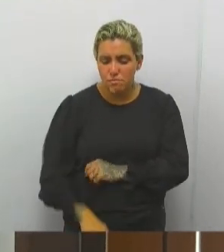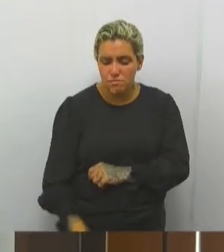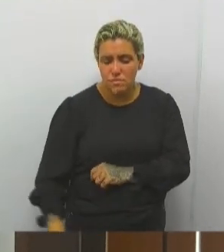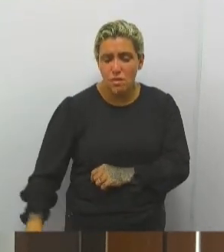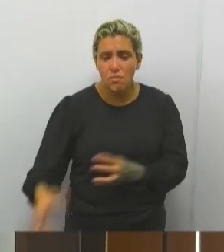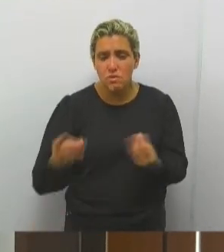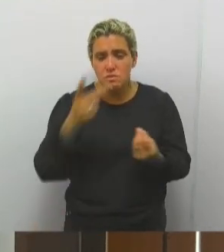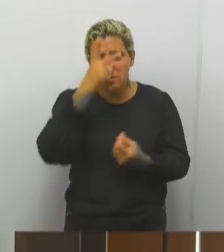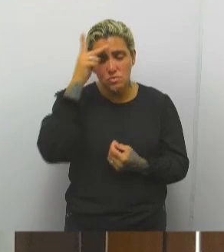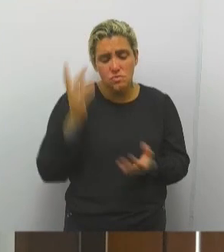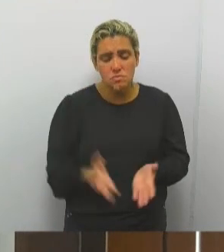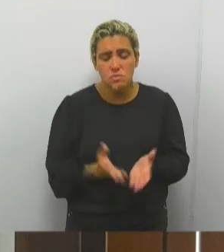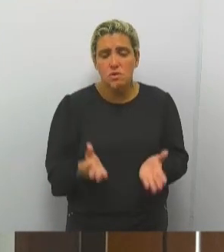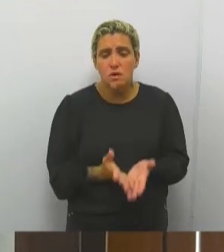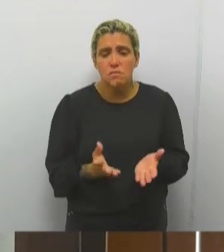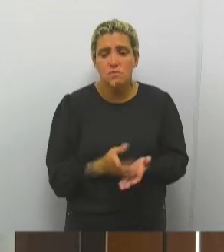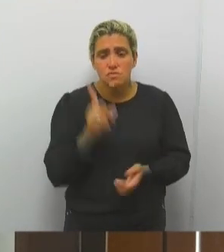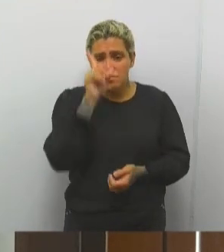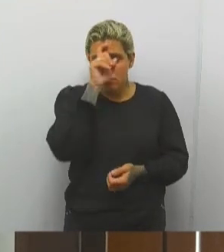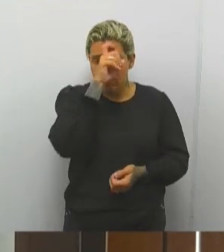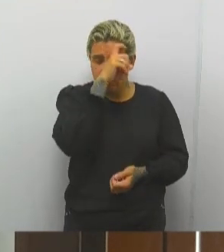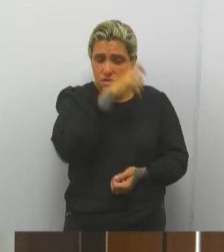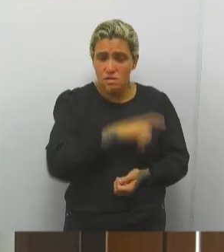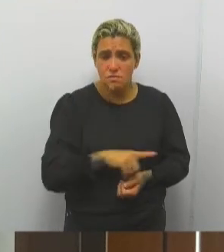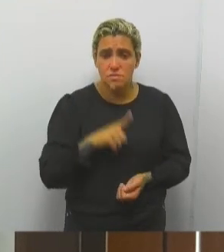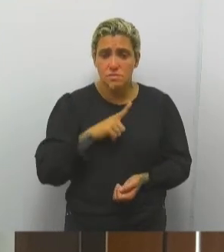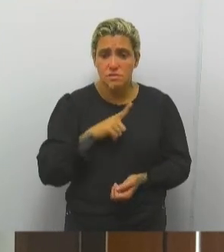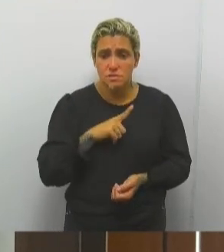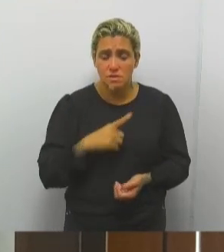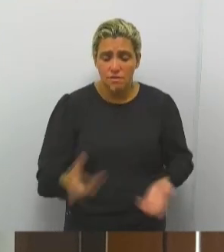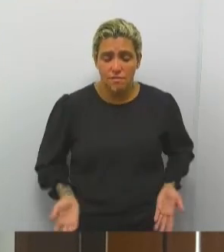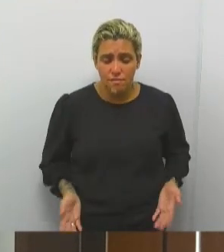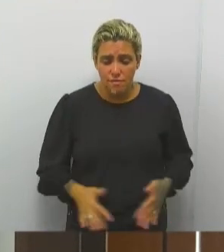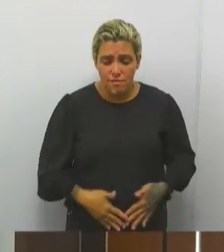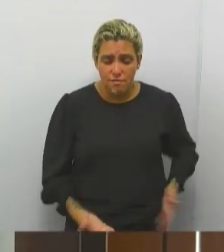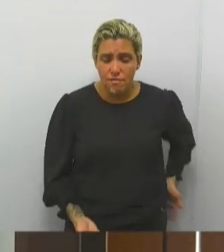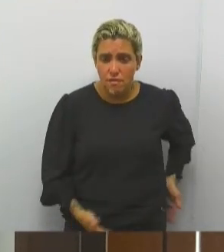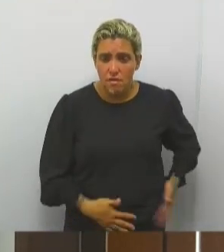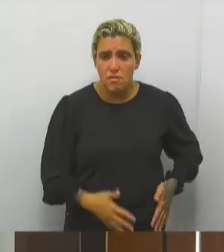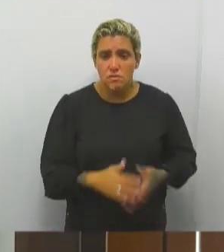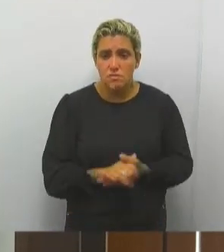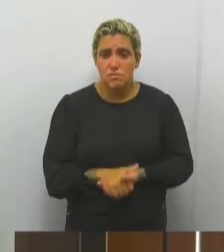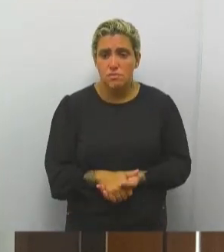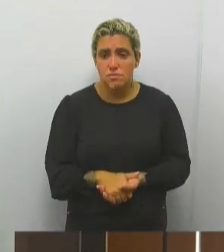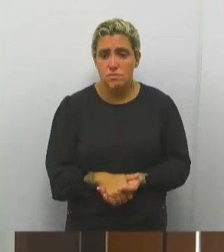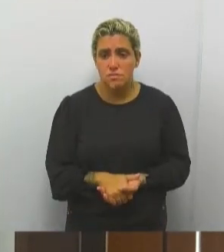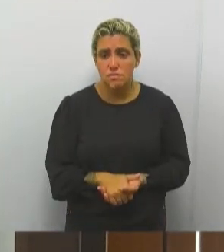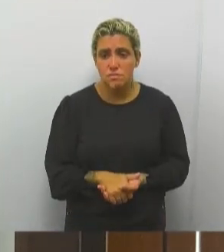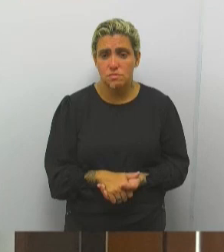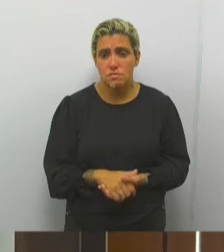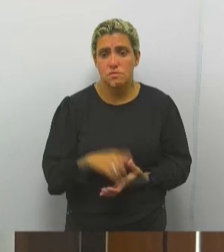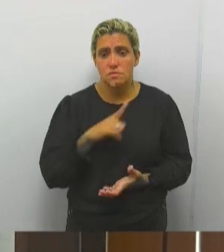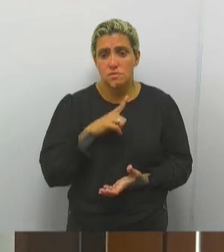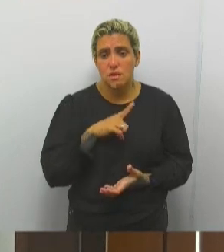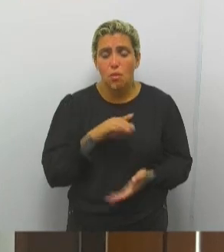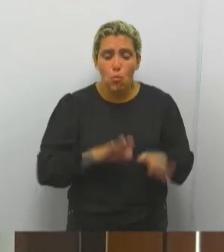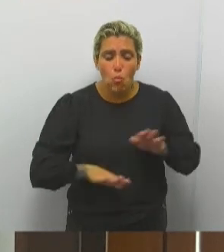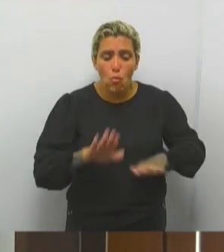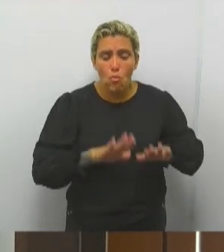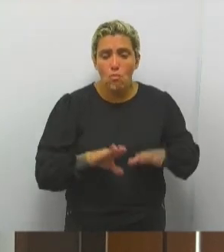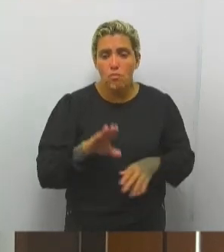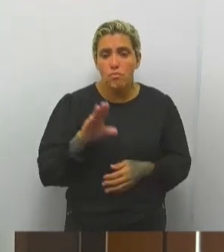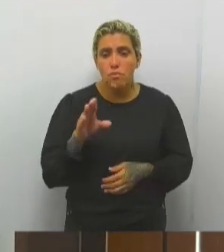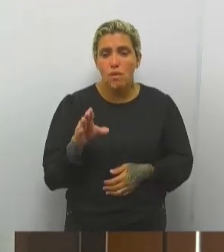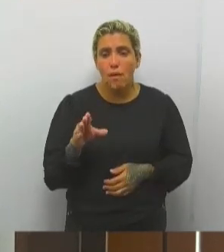renda enfrentam dificuldades para adquirir fraldas Um item essencial na rotina de cuidados com bebês